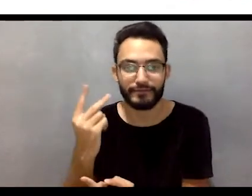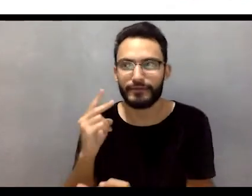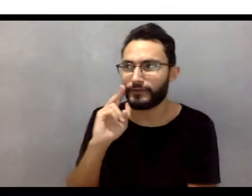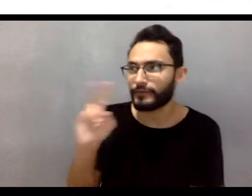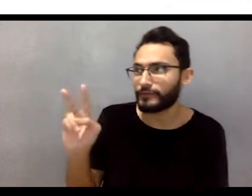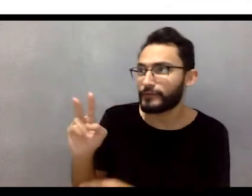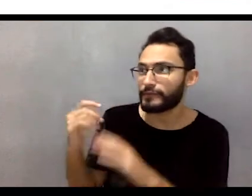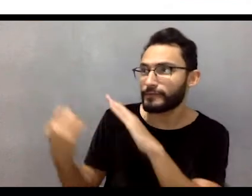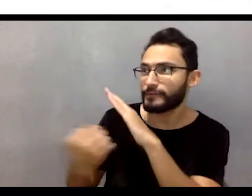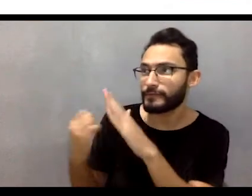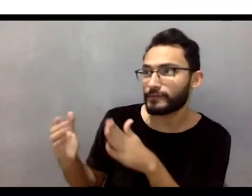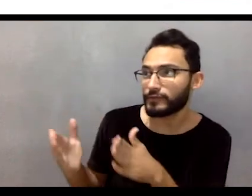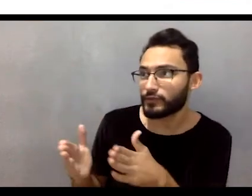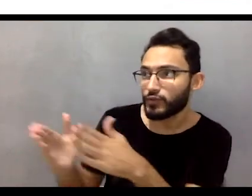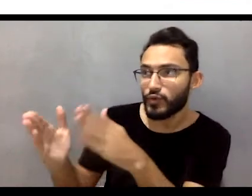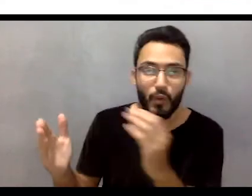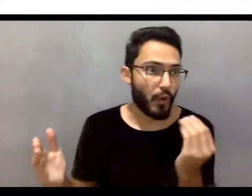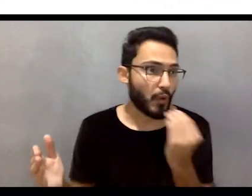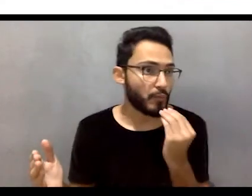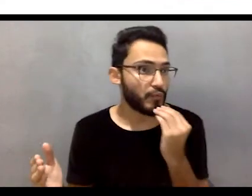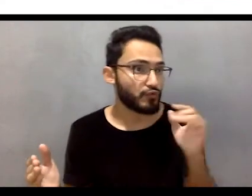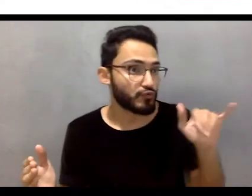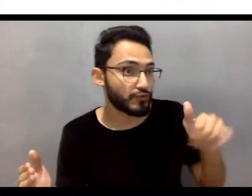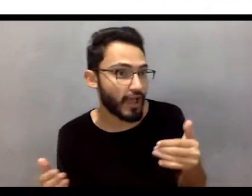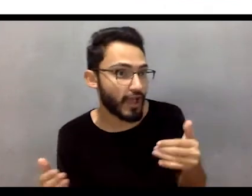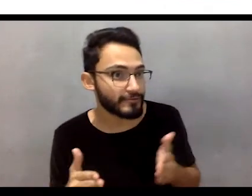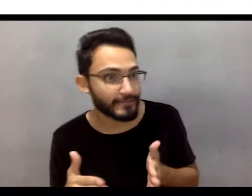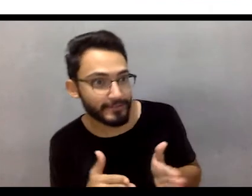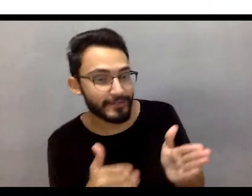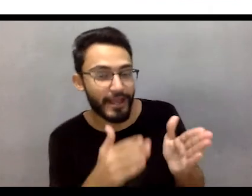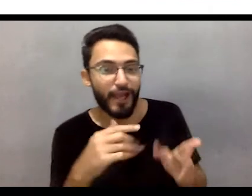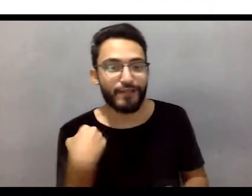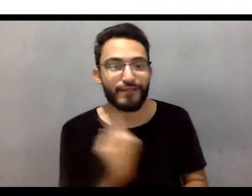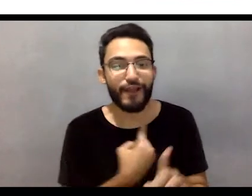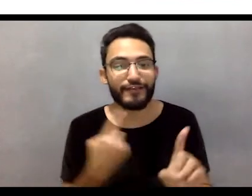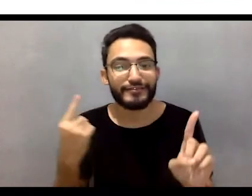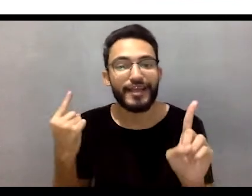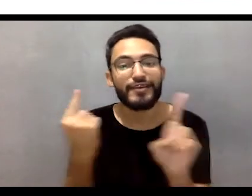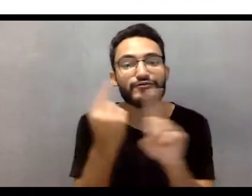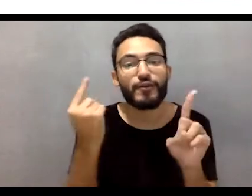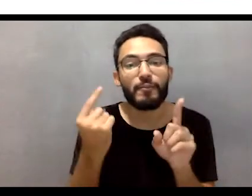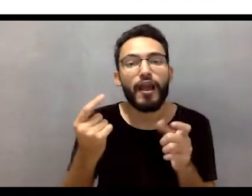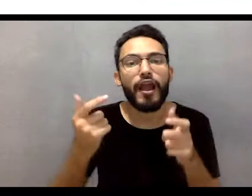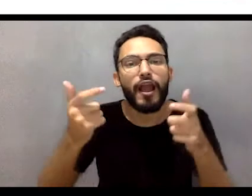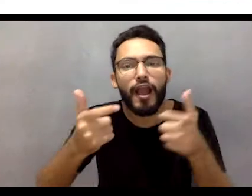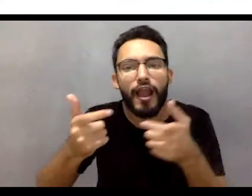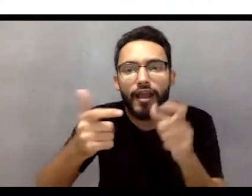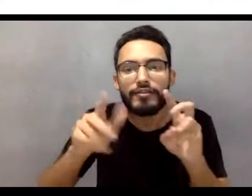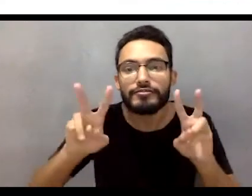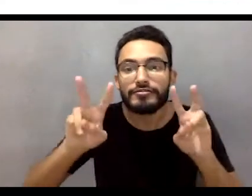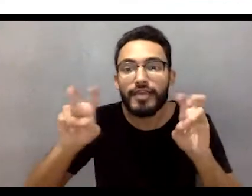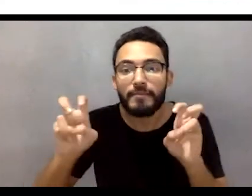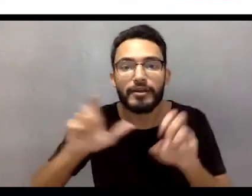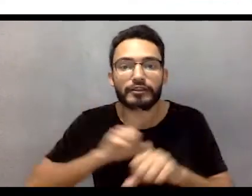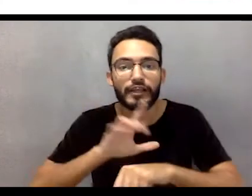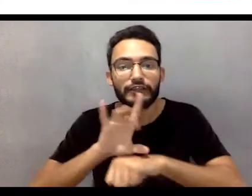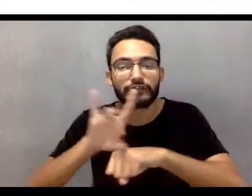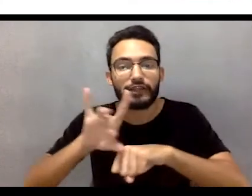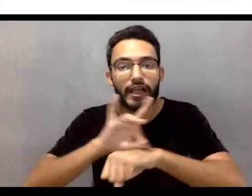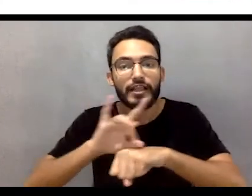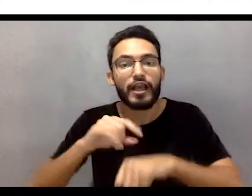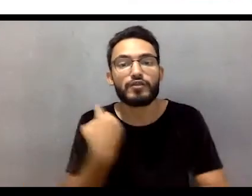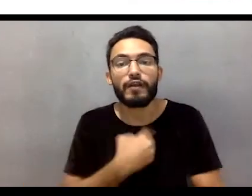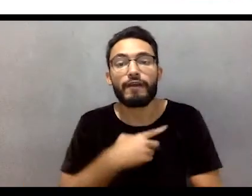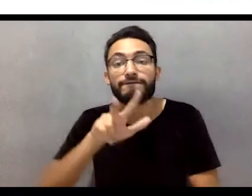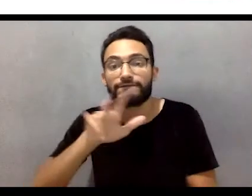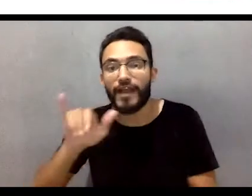olhando oportunidades, a gente descobre quais são os temas estratégicos que a gente vai